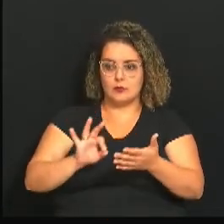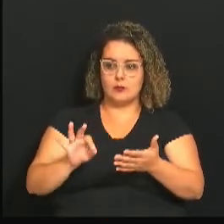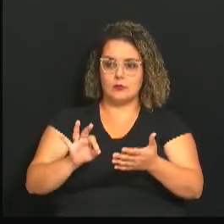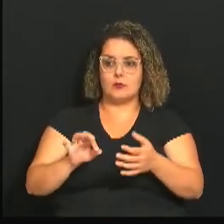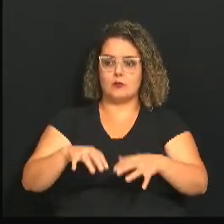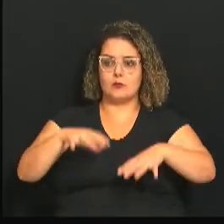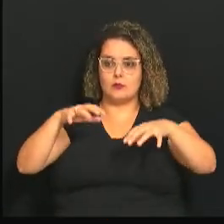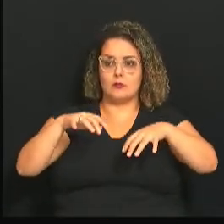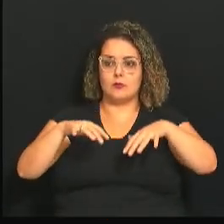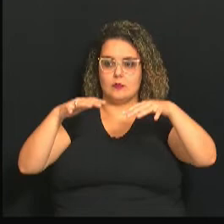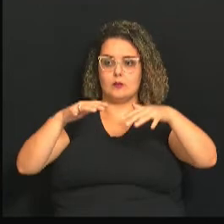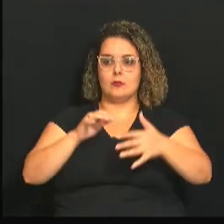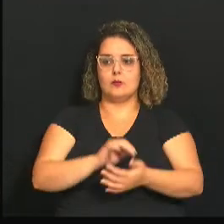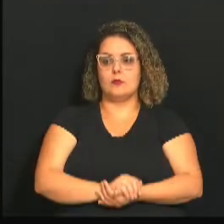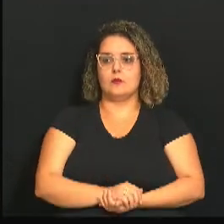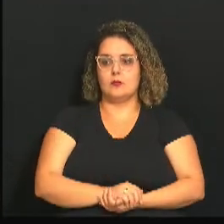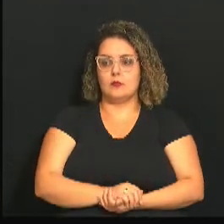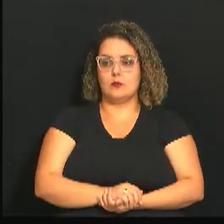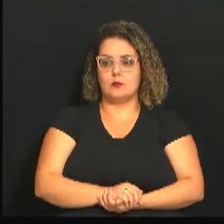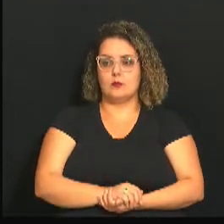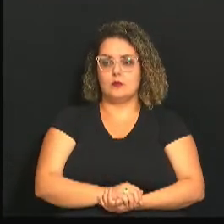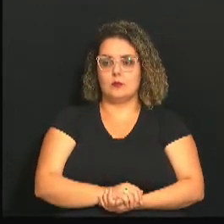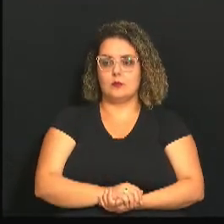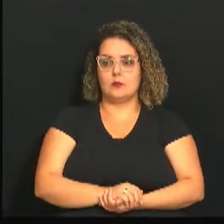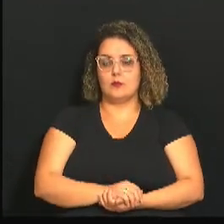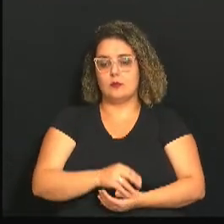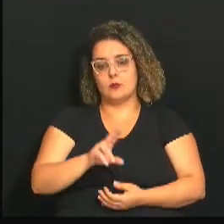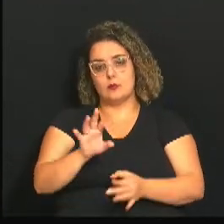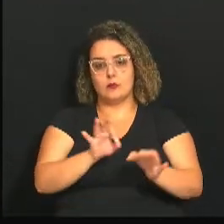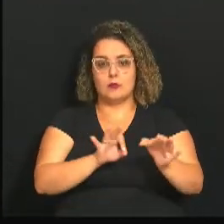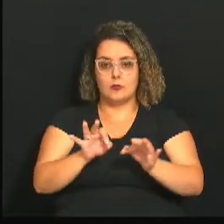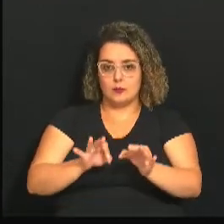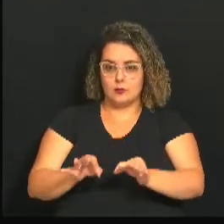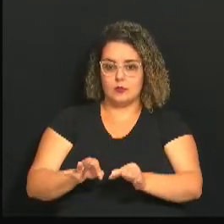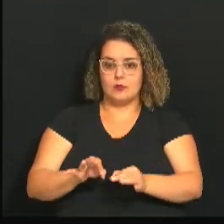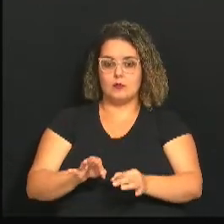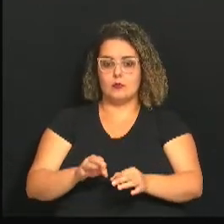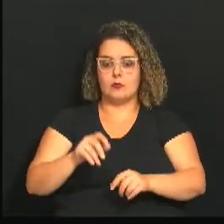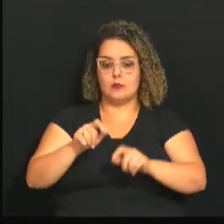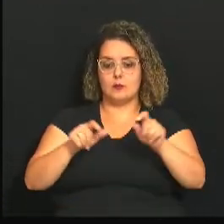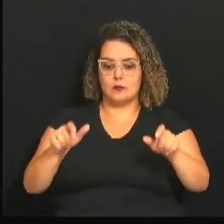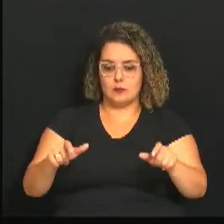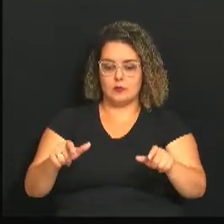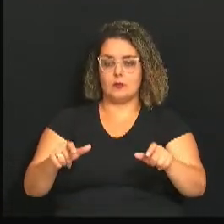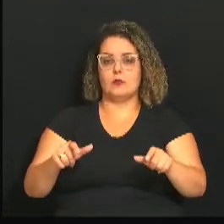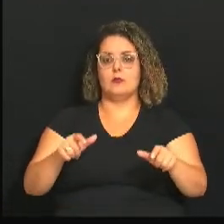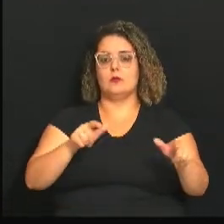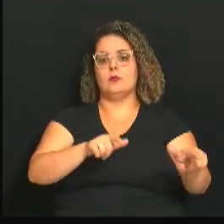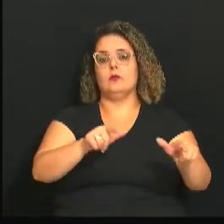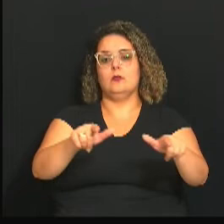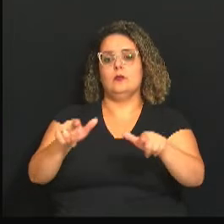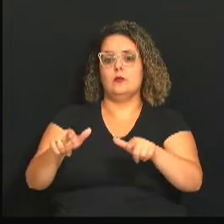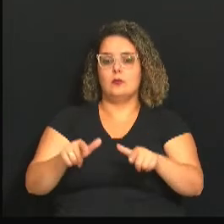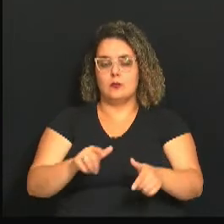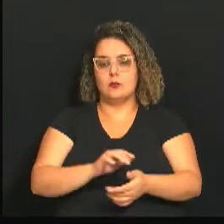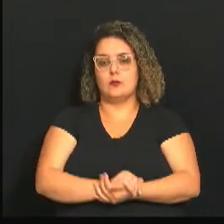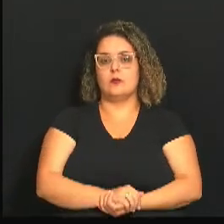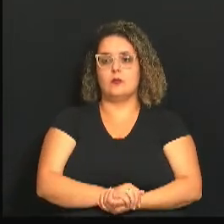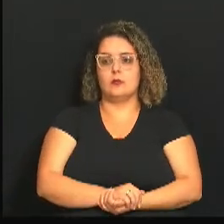inundações, ou, pelo menos, preparar, né, para que a população do entorno desses locais